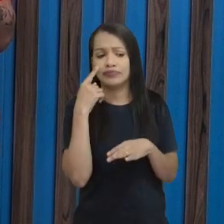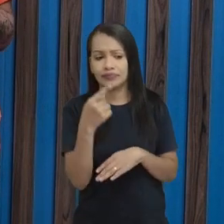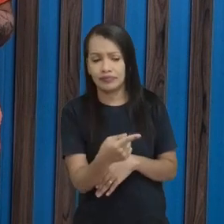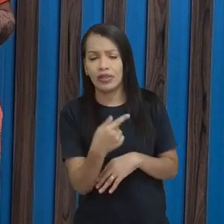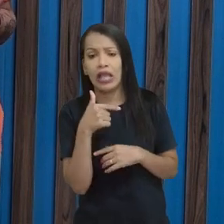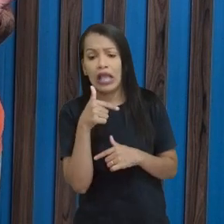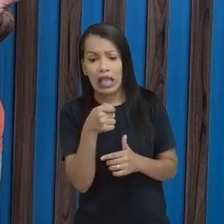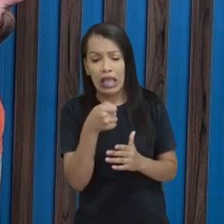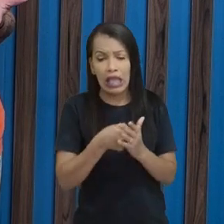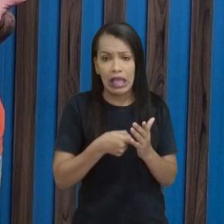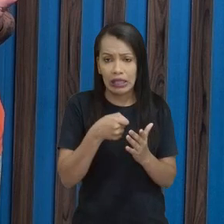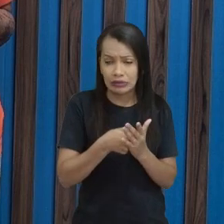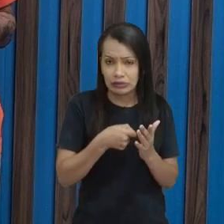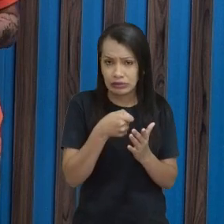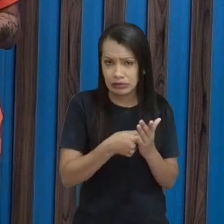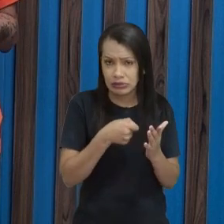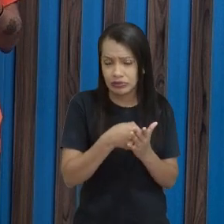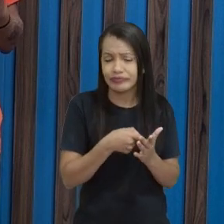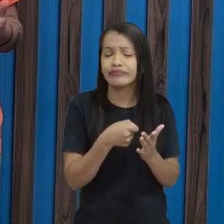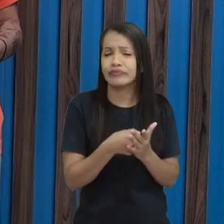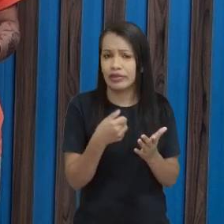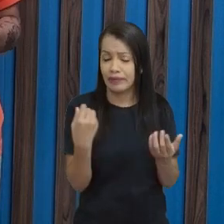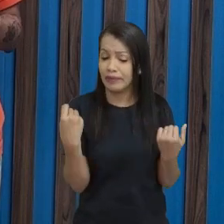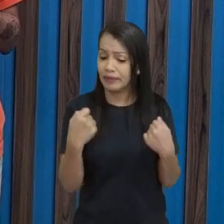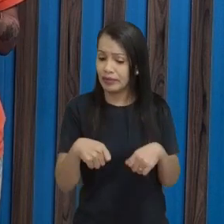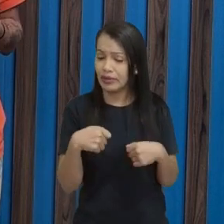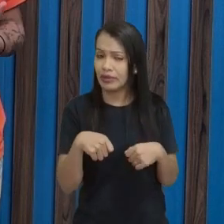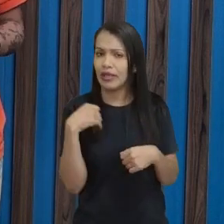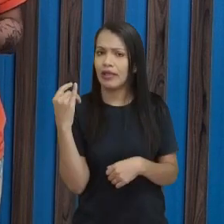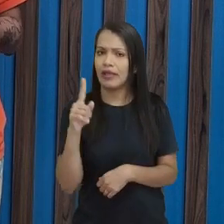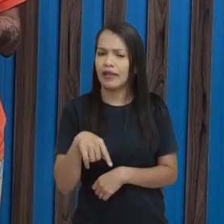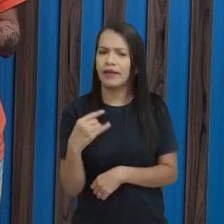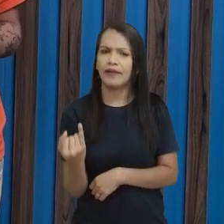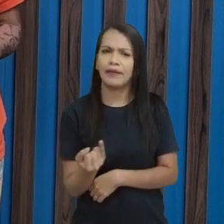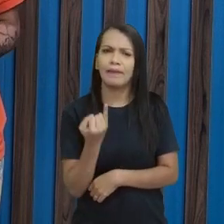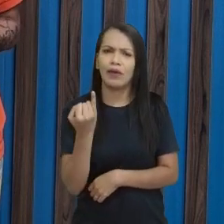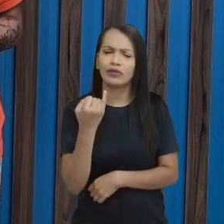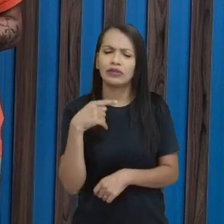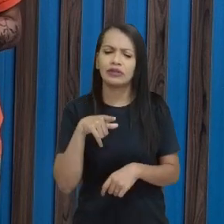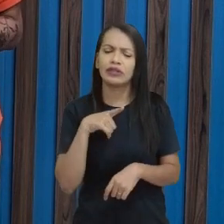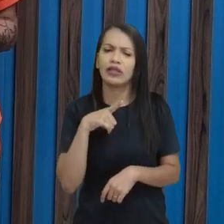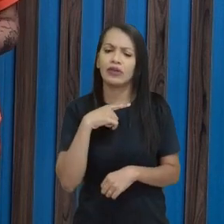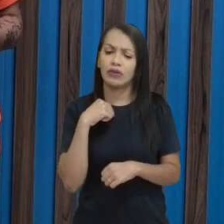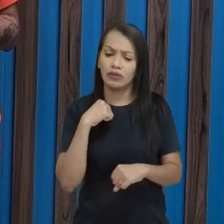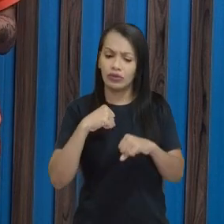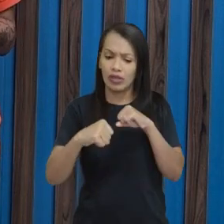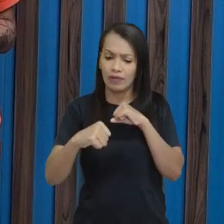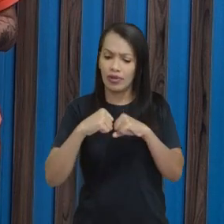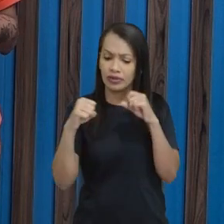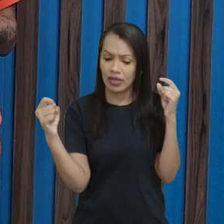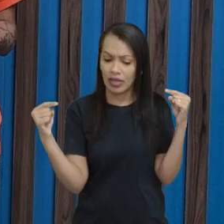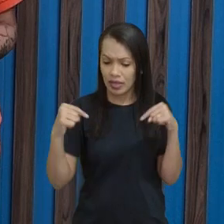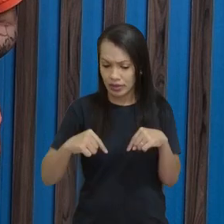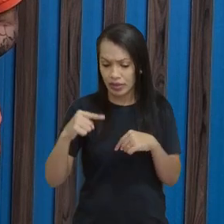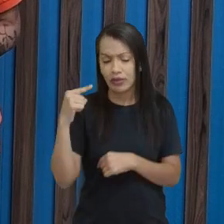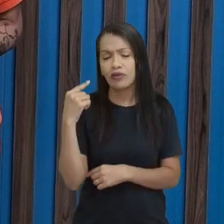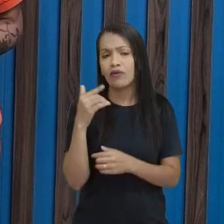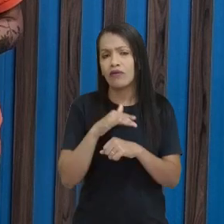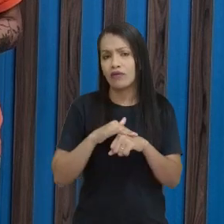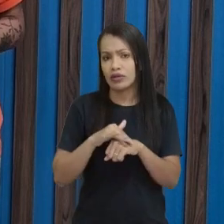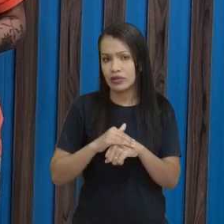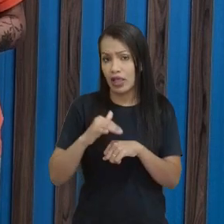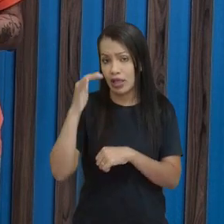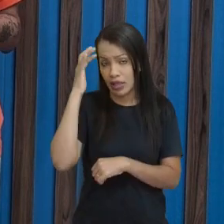a luta está incompleta, né? Então, é importante que a gente também traga esse debate aqui, né, para a gente conversar, refletir um